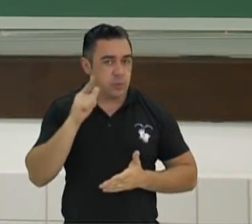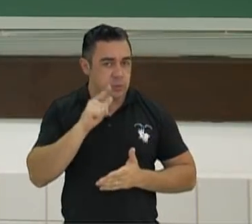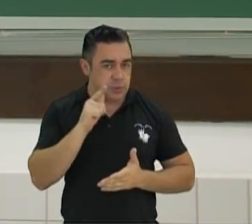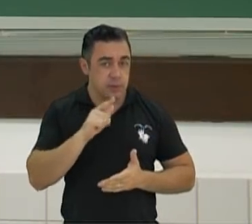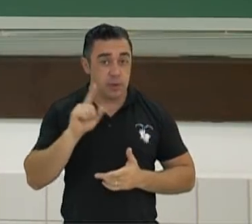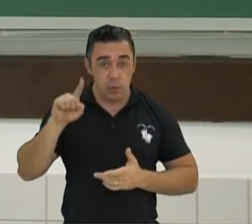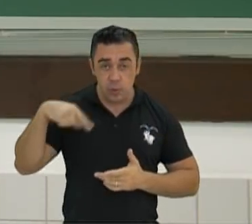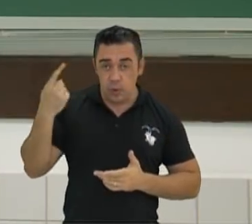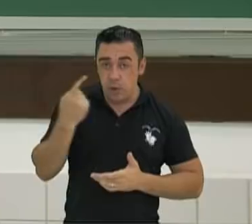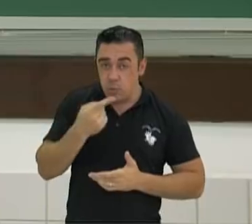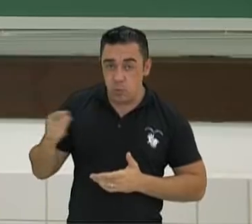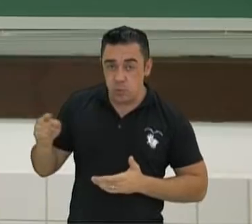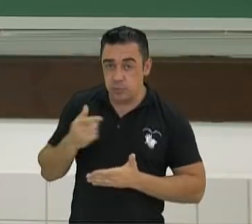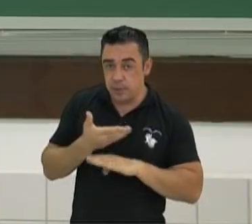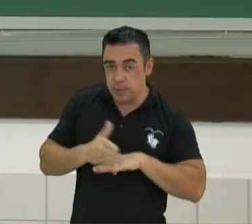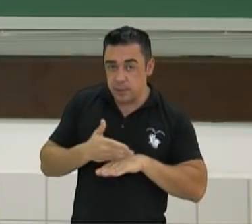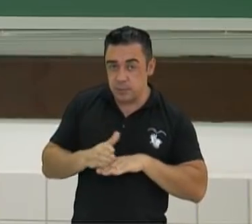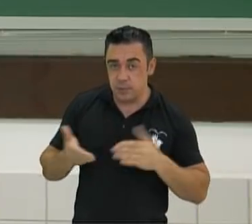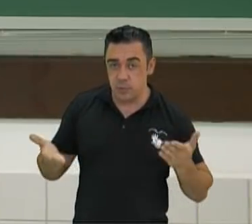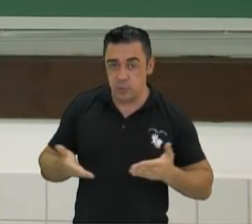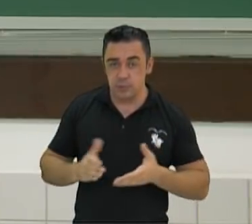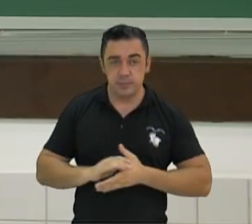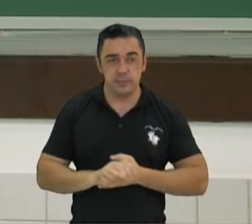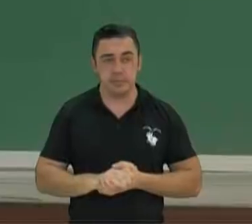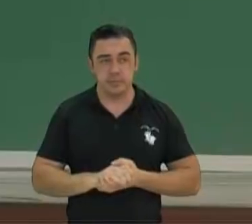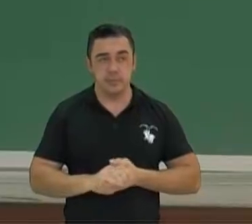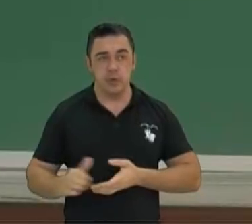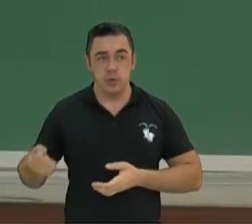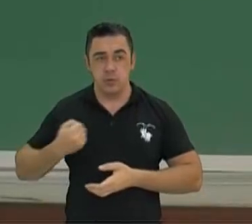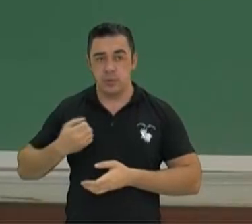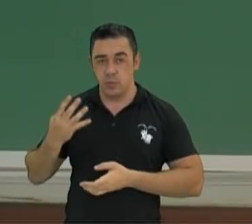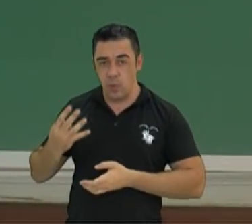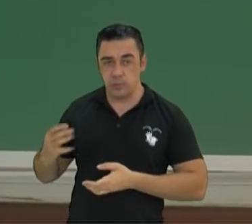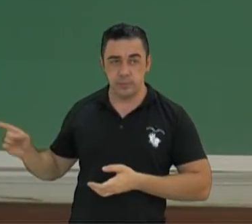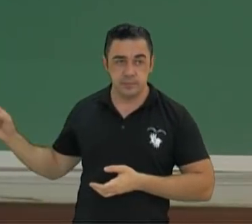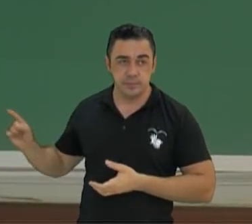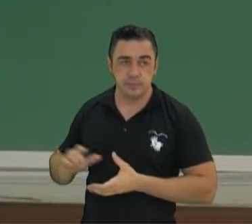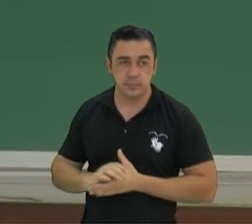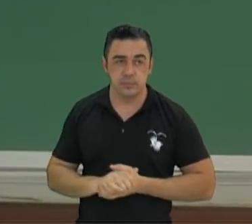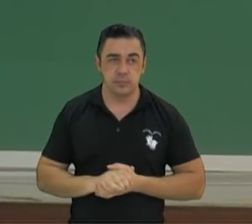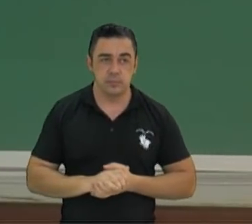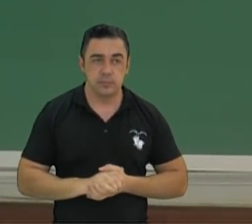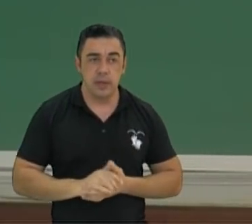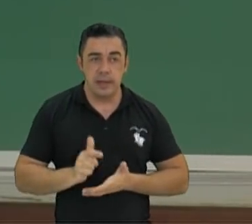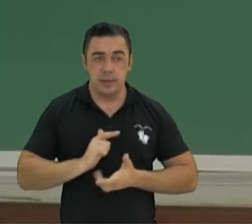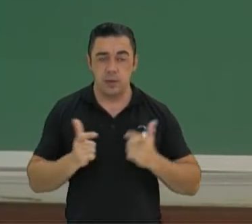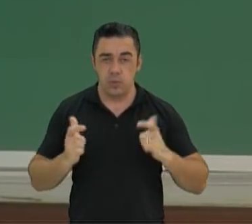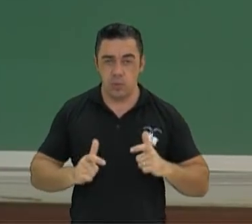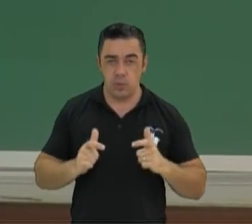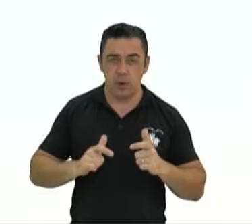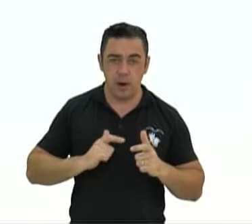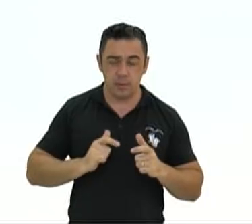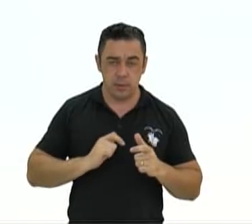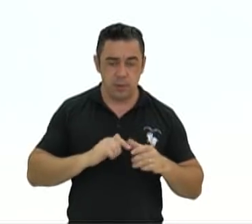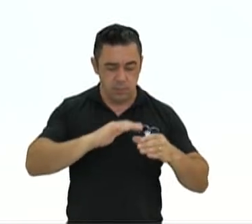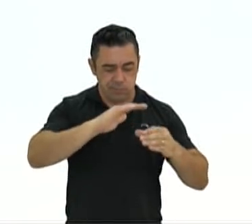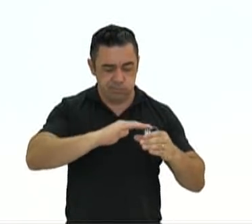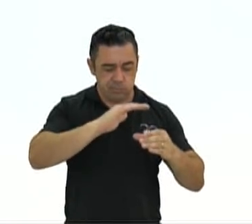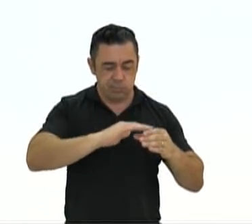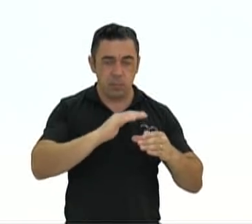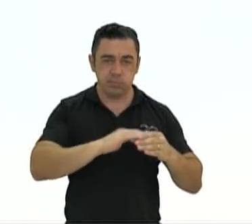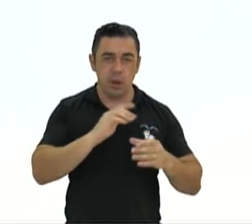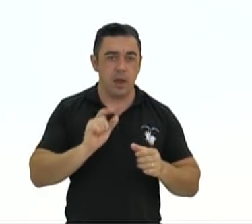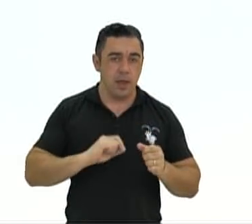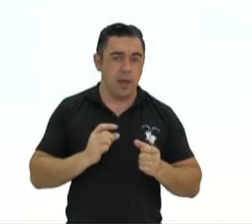para o nosso último praticando, então. Praticando 4. Um determinado refil de sabonete líquido é vendido